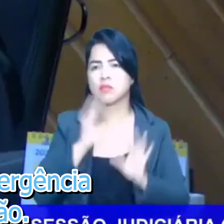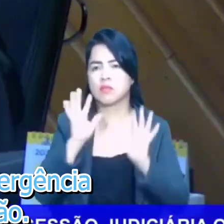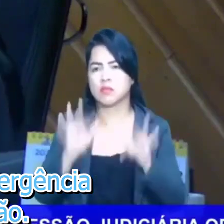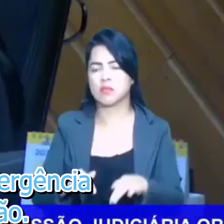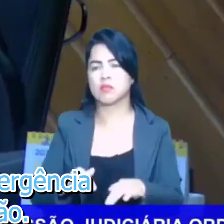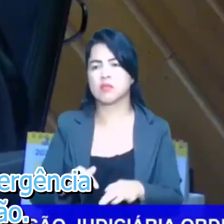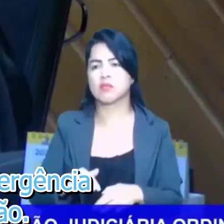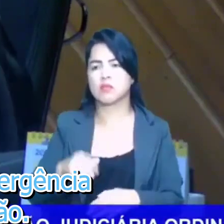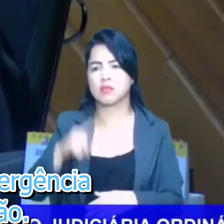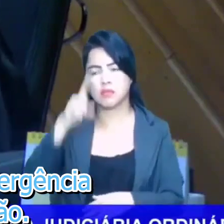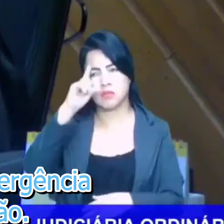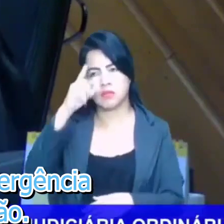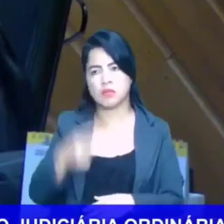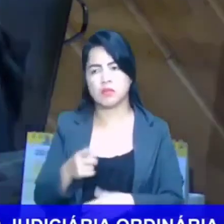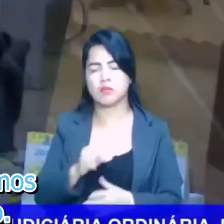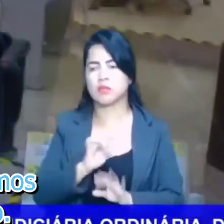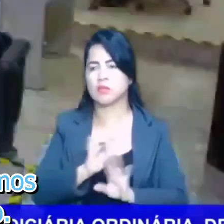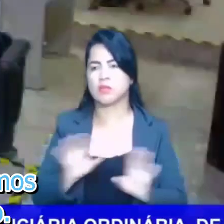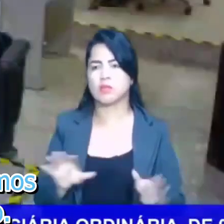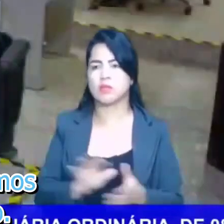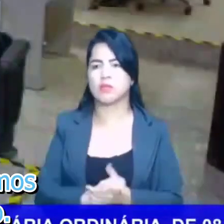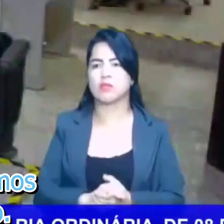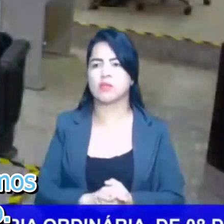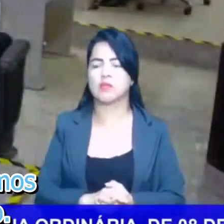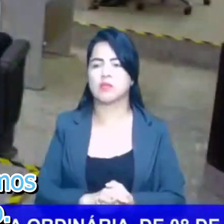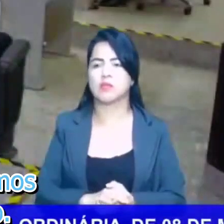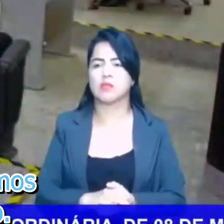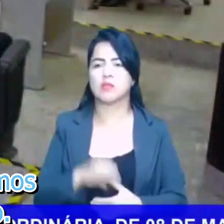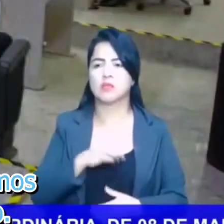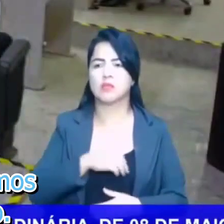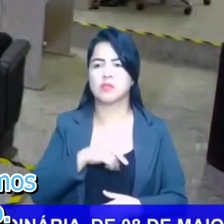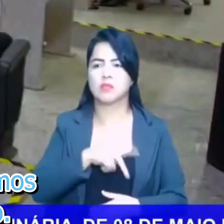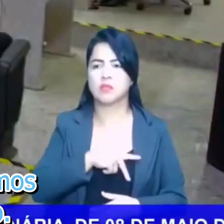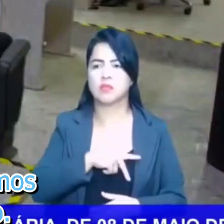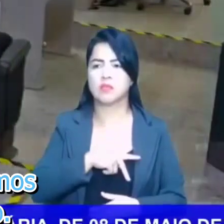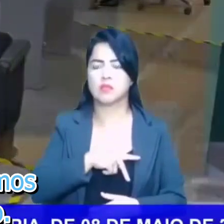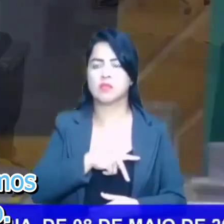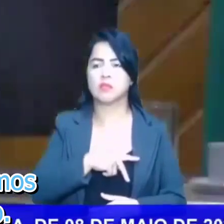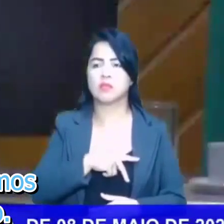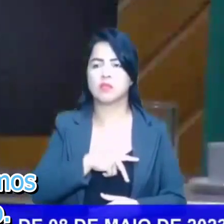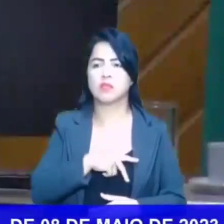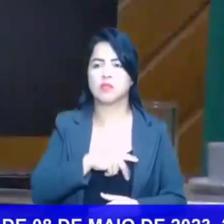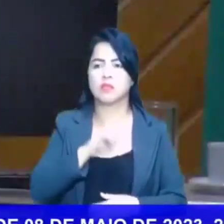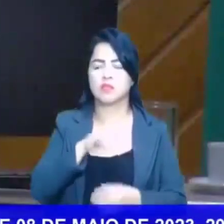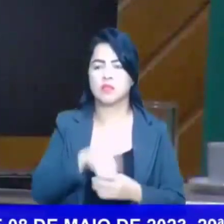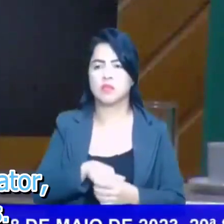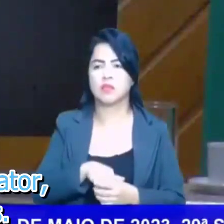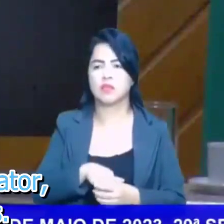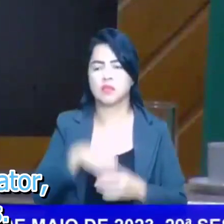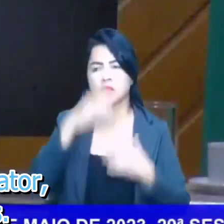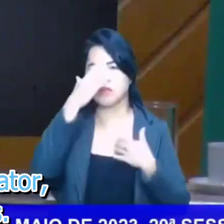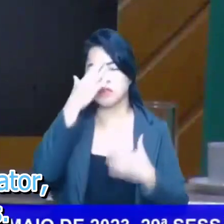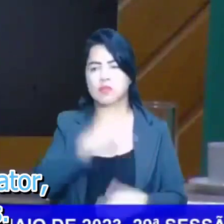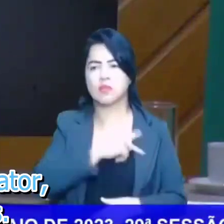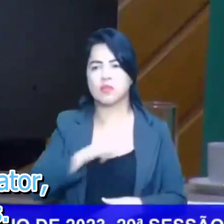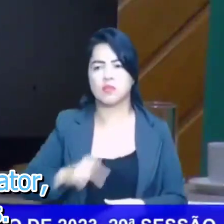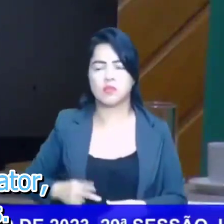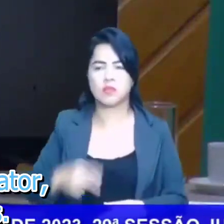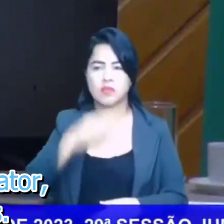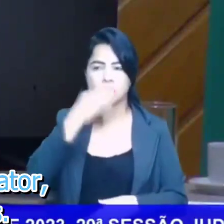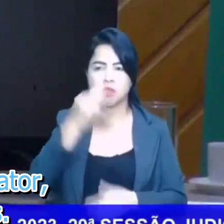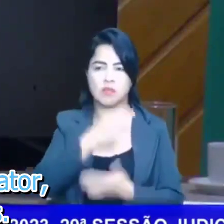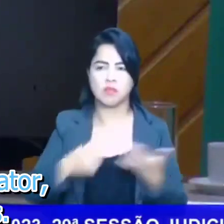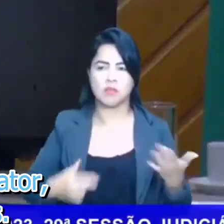para a decisão. Esse é o relatório, senhor presidente. Vamos ouvir o Ministério Público Eleitoral, doutor Pablo. Plenário. Obrigado, excelentíssimo presidente, excelentíssimo